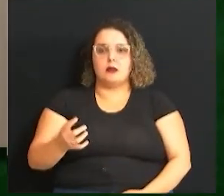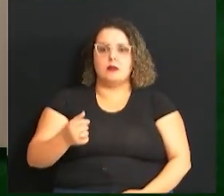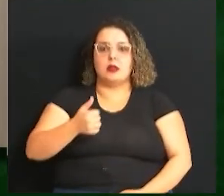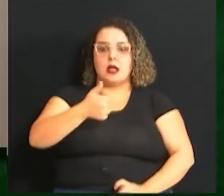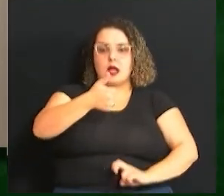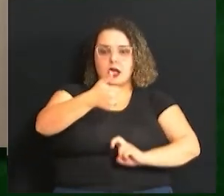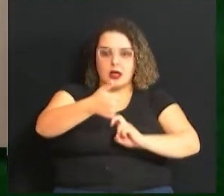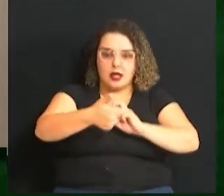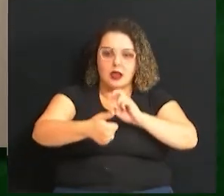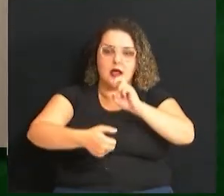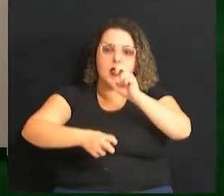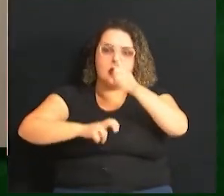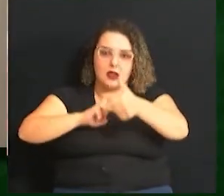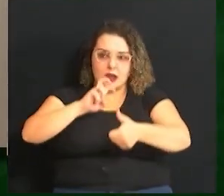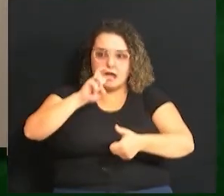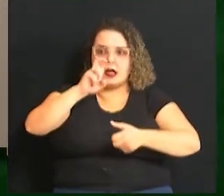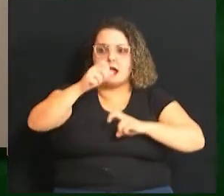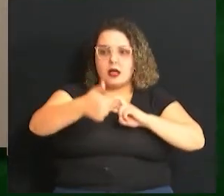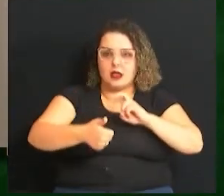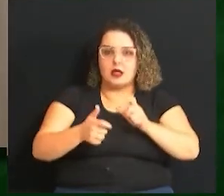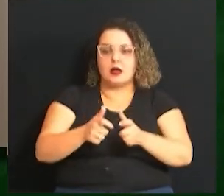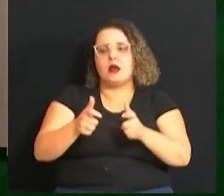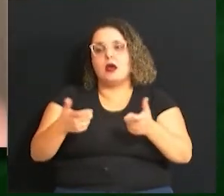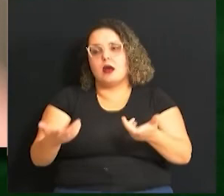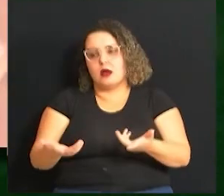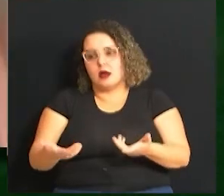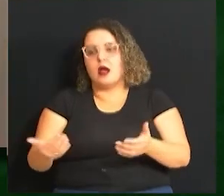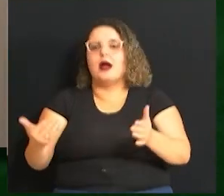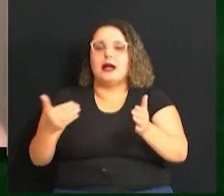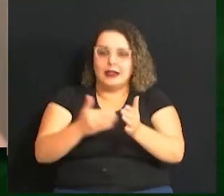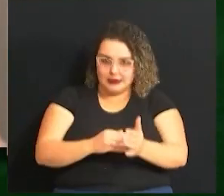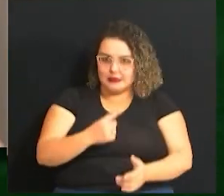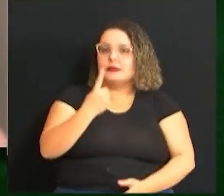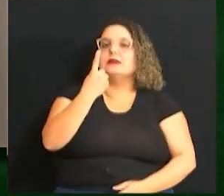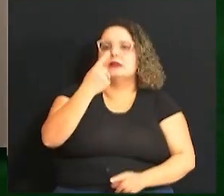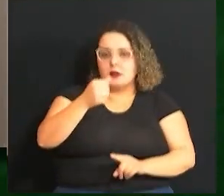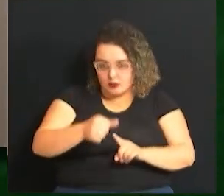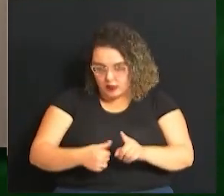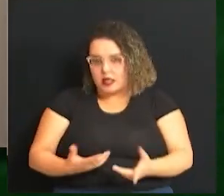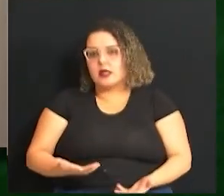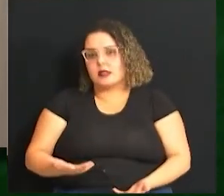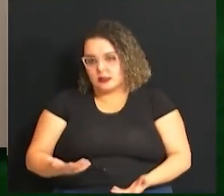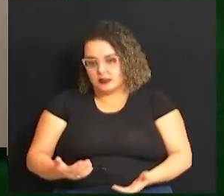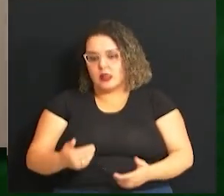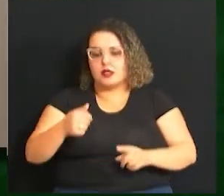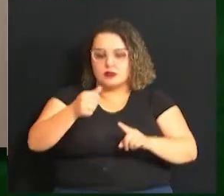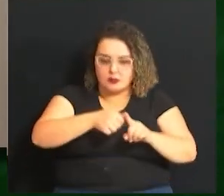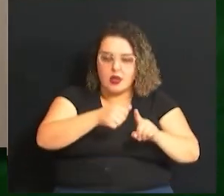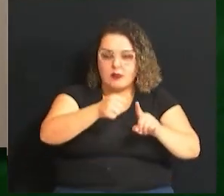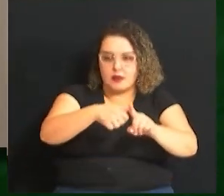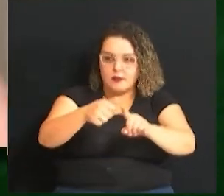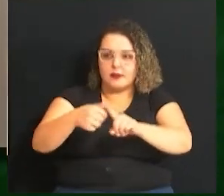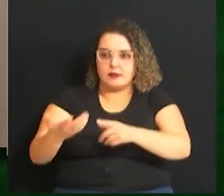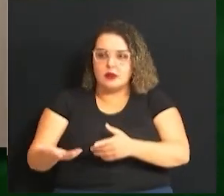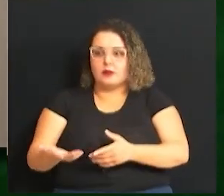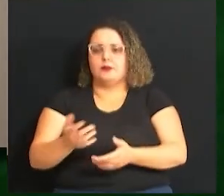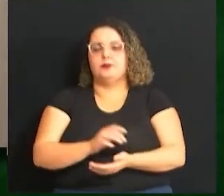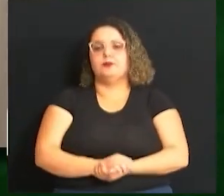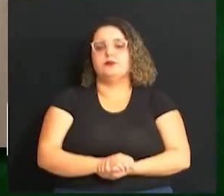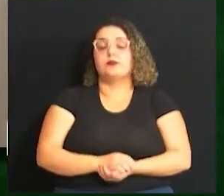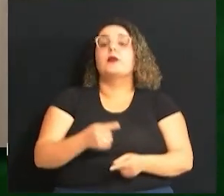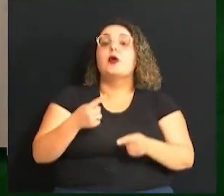você passe para 15 dias e aumente o valor. Porque aí ela vai... E depois mês, tá? Até chegar